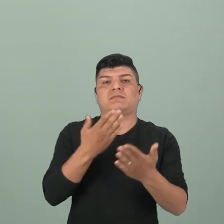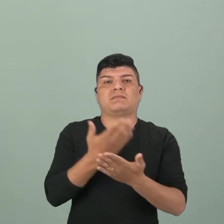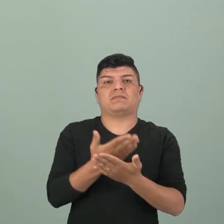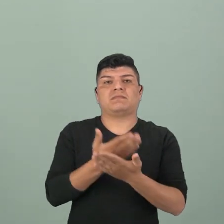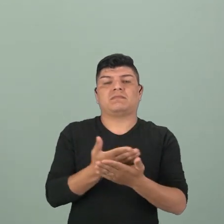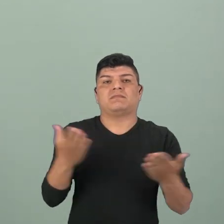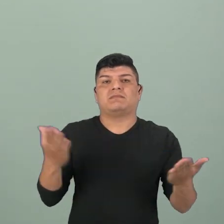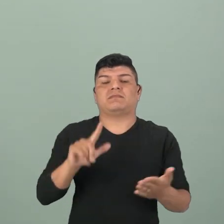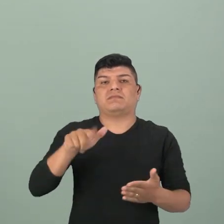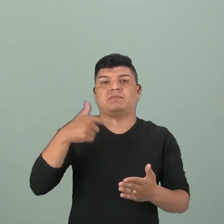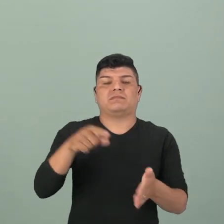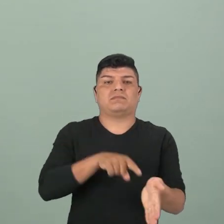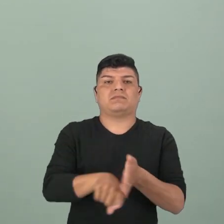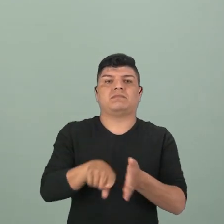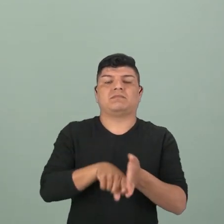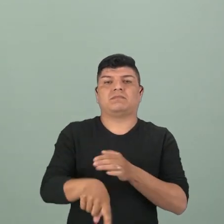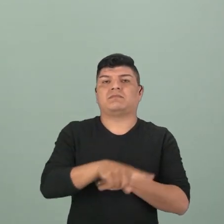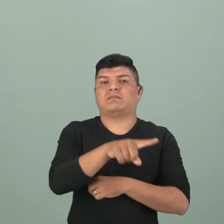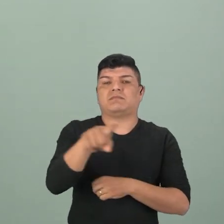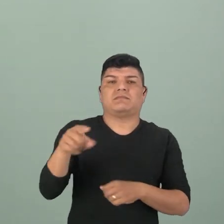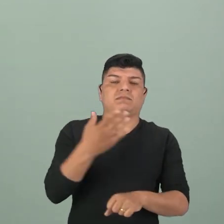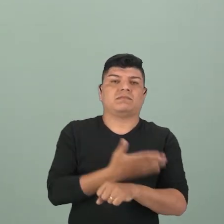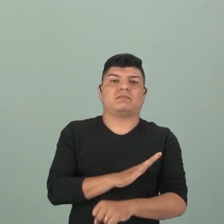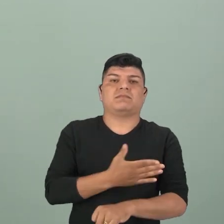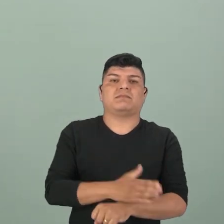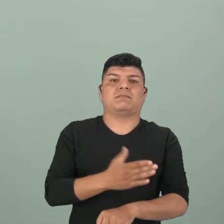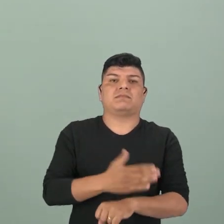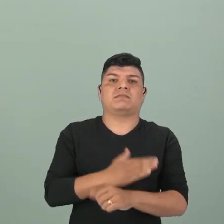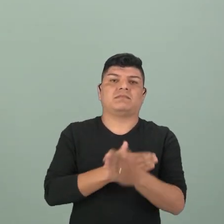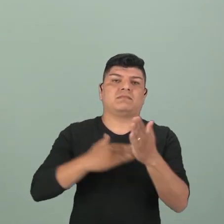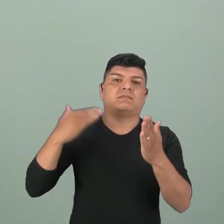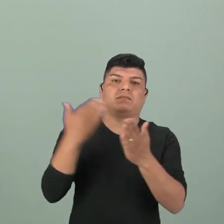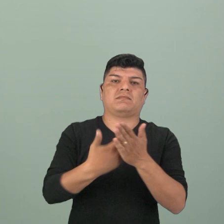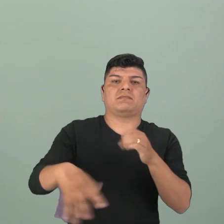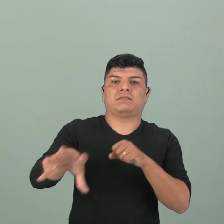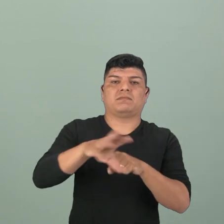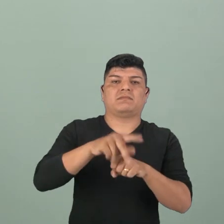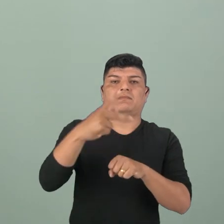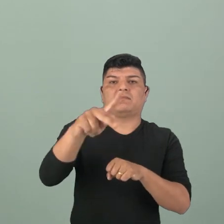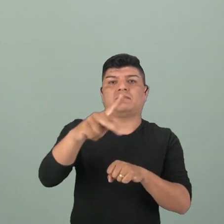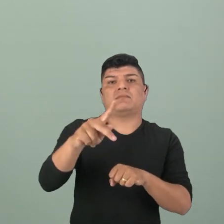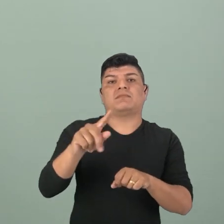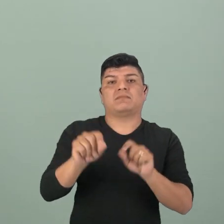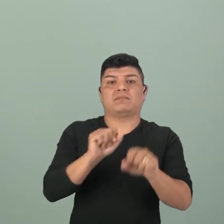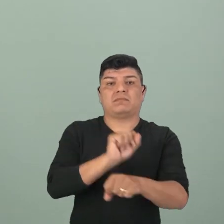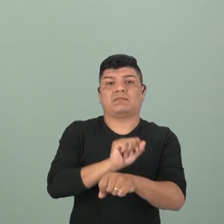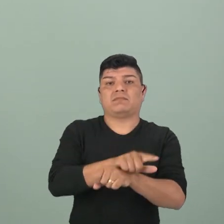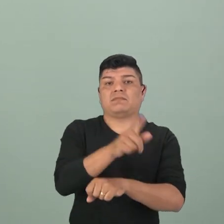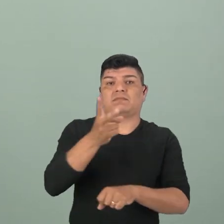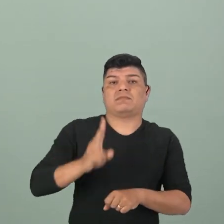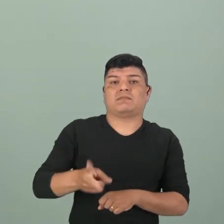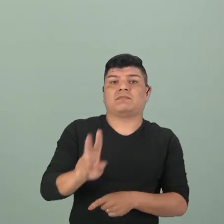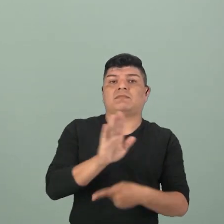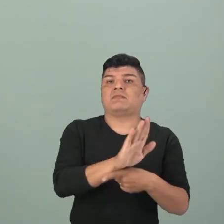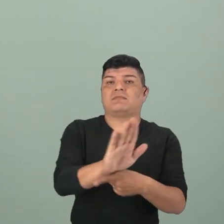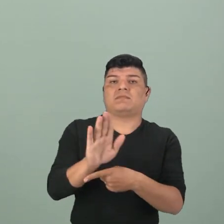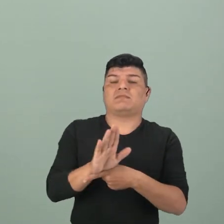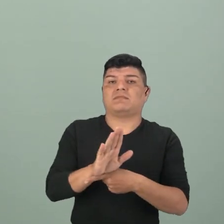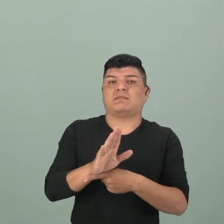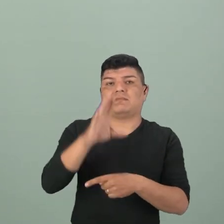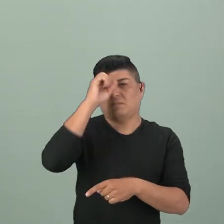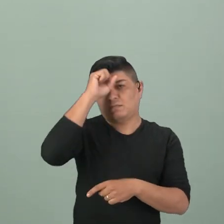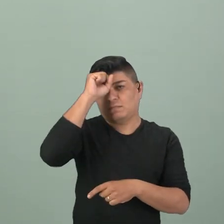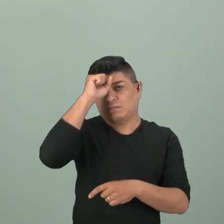aula de hoje e outras questões para você estar praticando, aumentando assim seu conhecimento. Espero continuar contribuindo com a